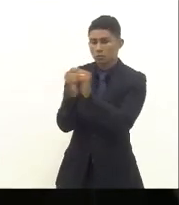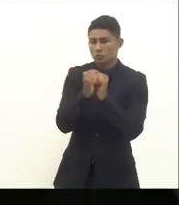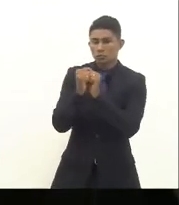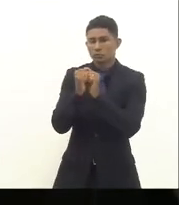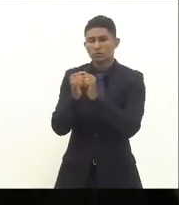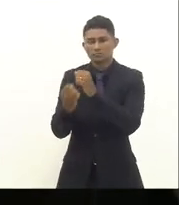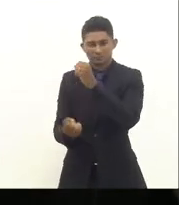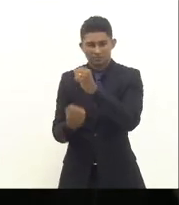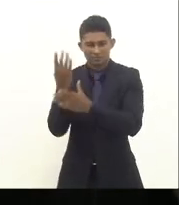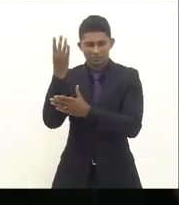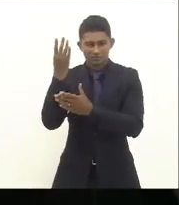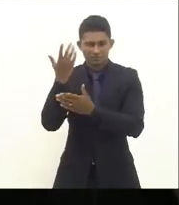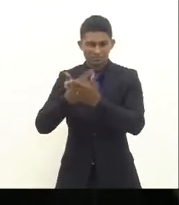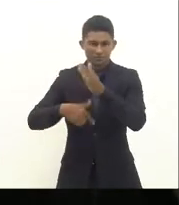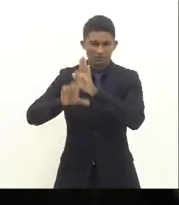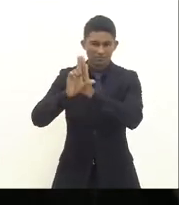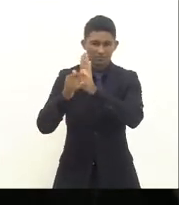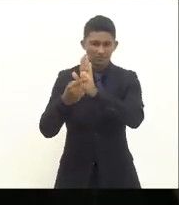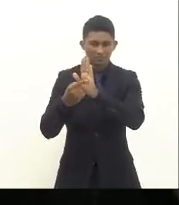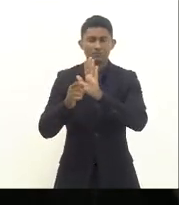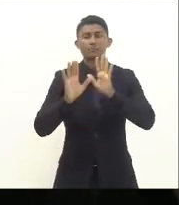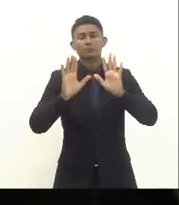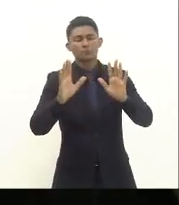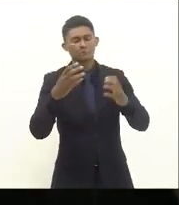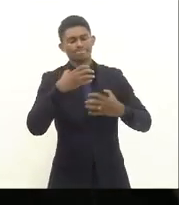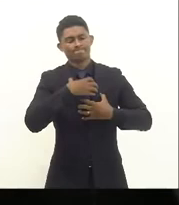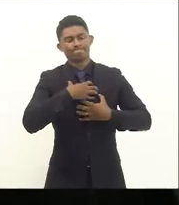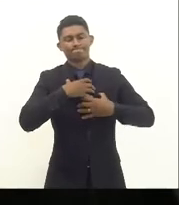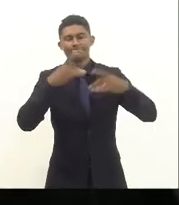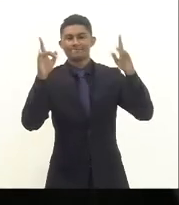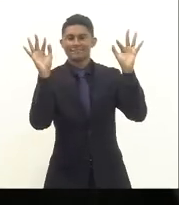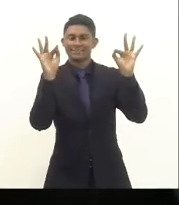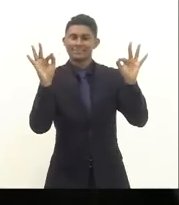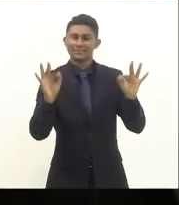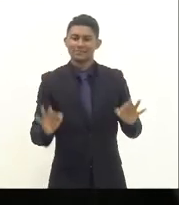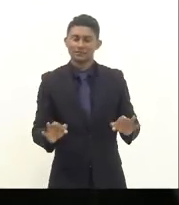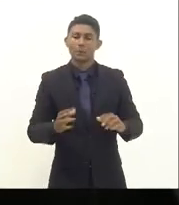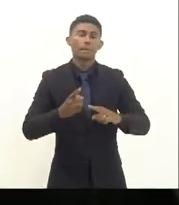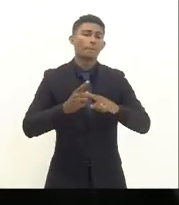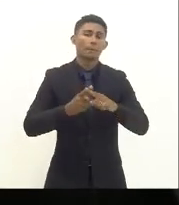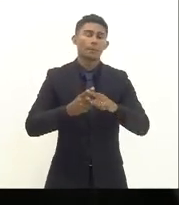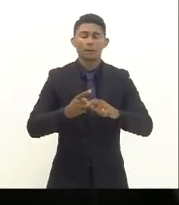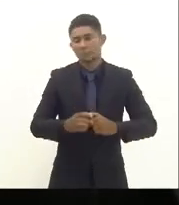então de qualquer forma ficou muito contente porque